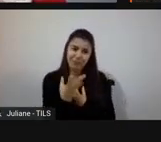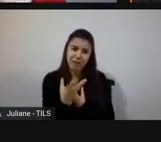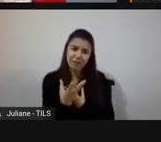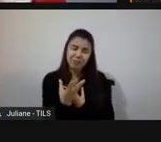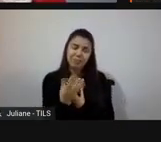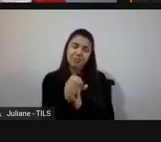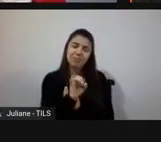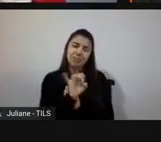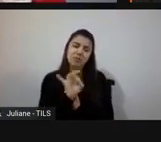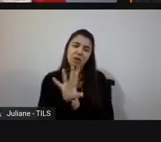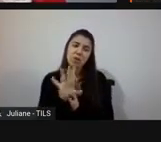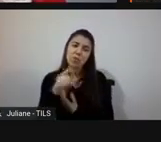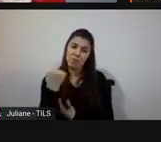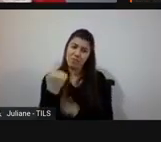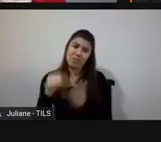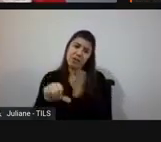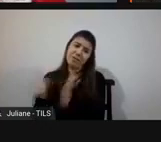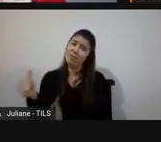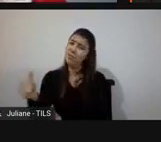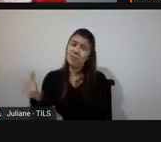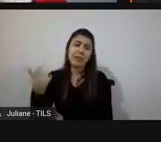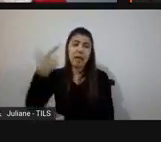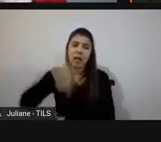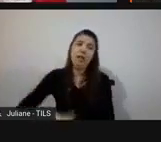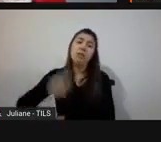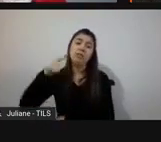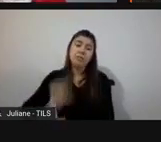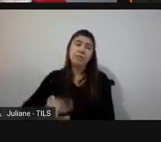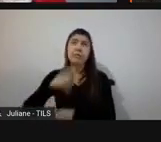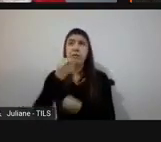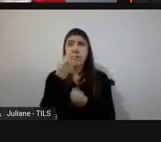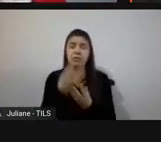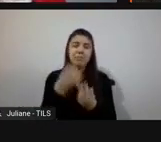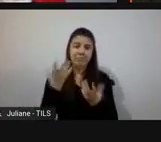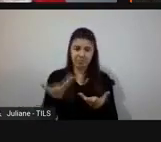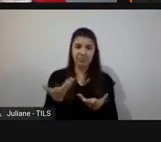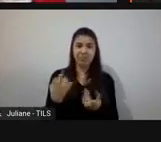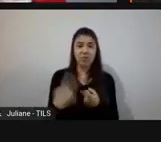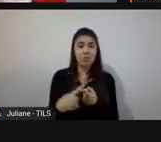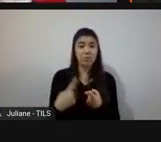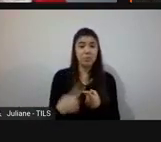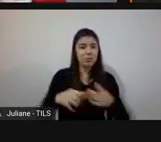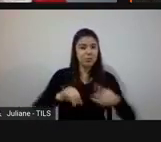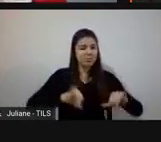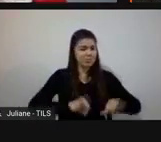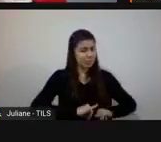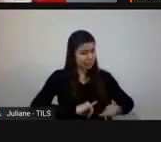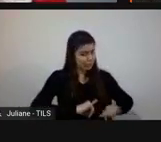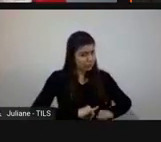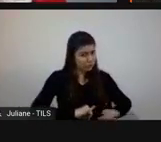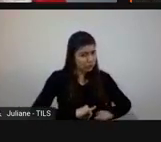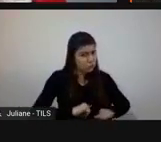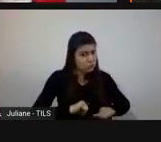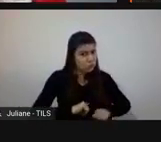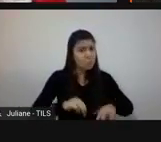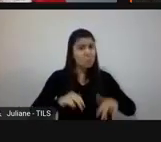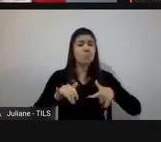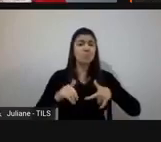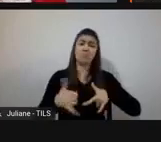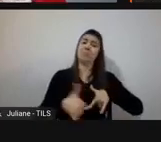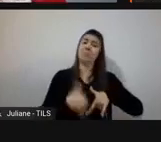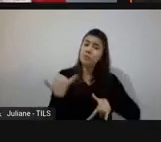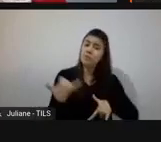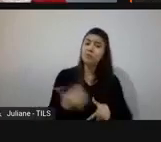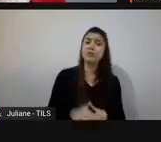que as autoridades públicas constituídas coloquem instrumentos protetivos e que resguardem essa intimidade para